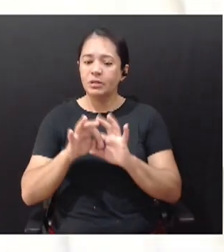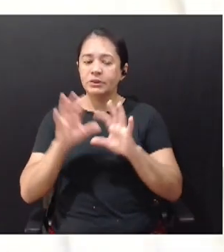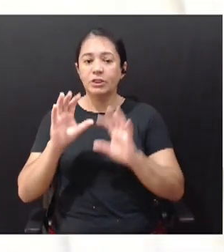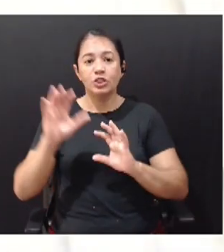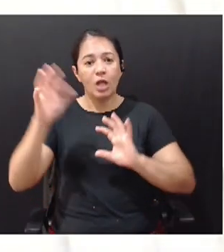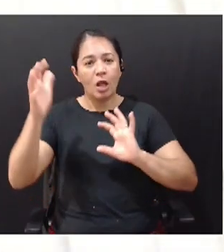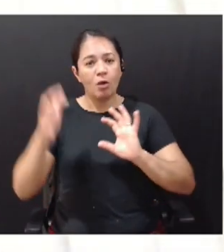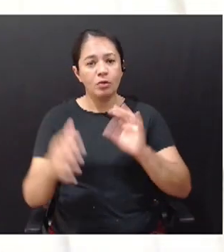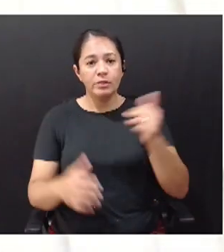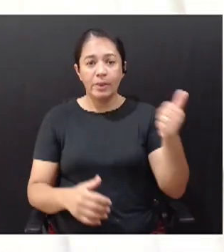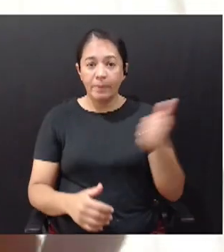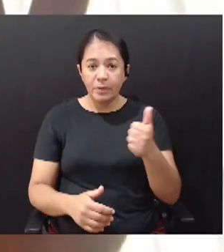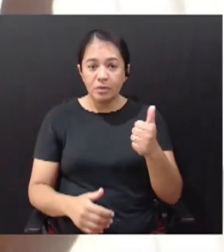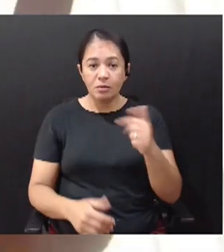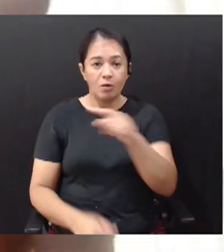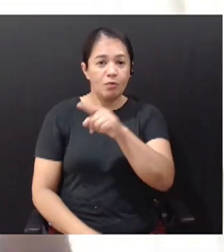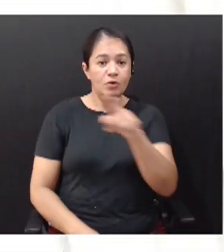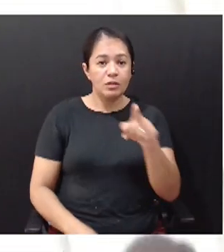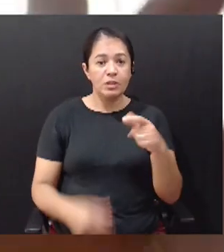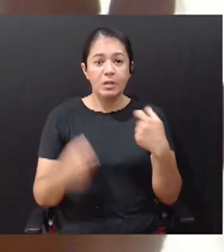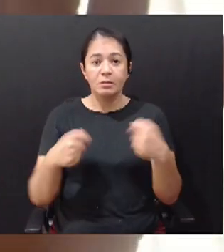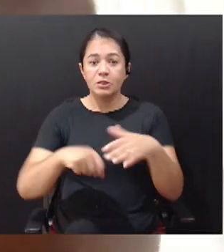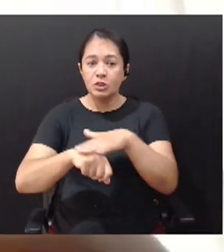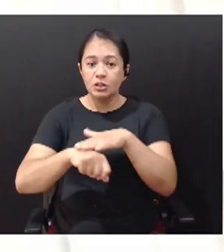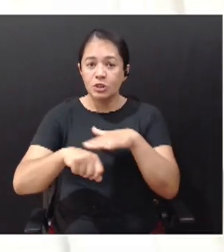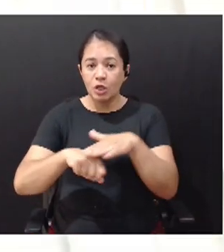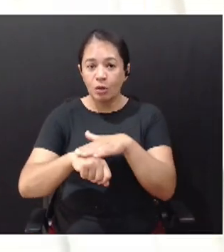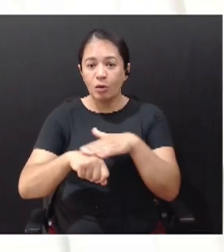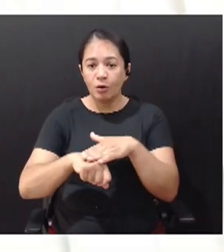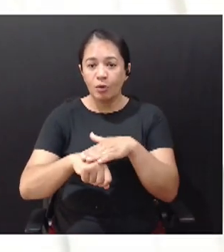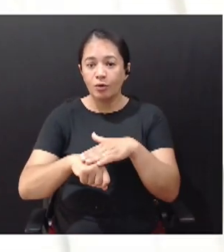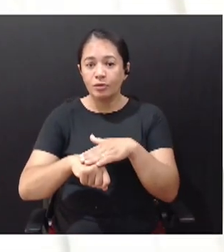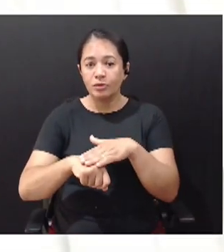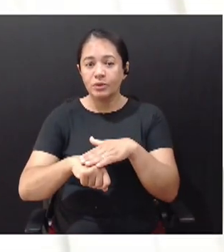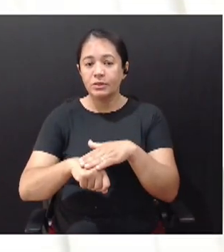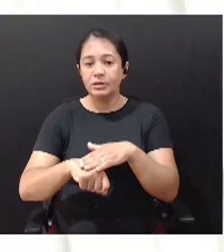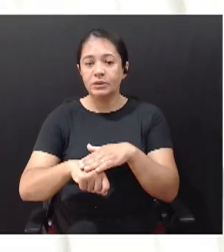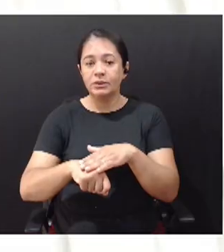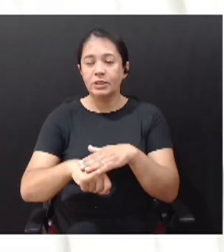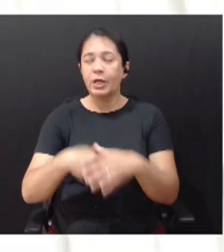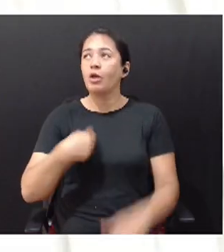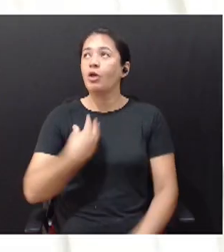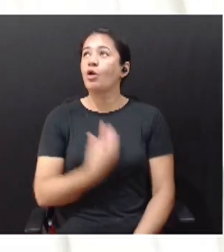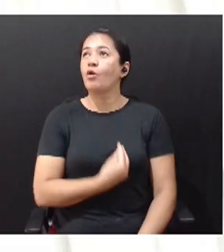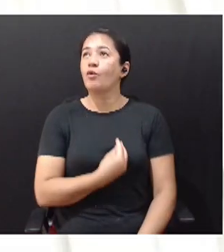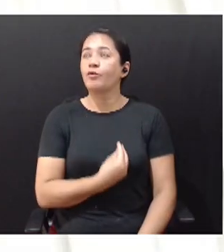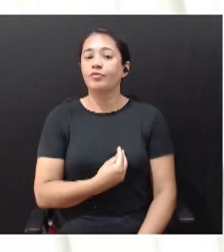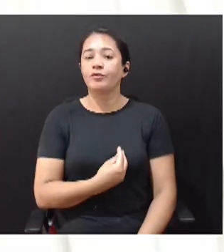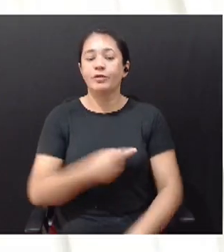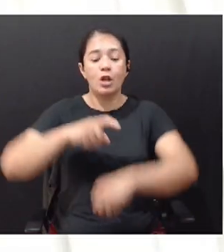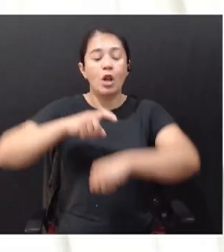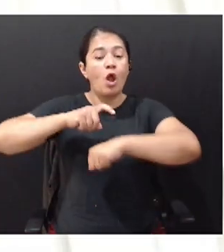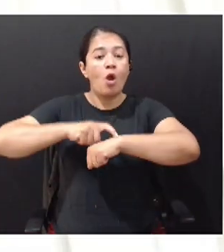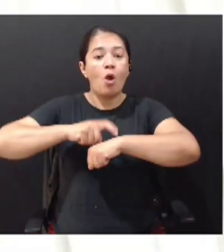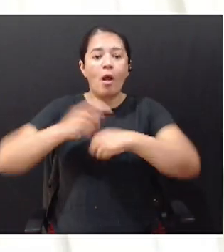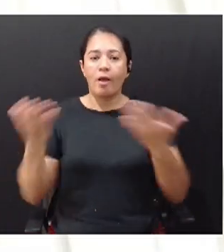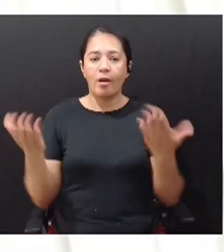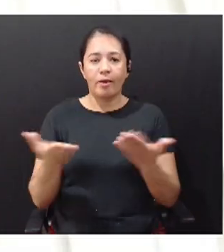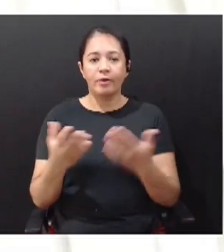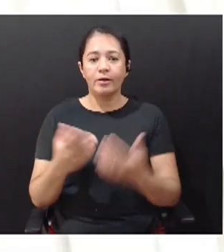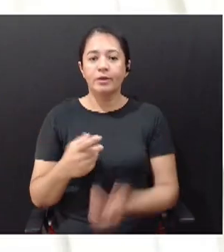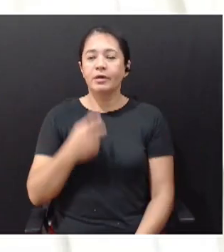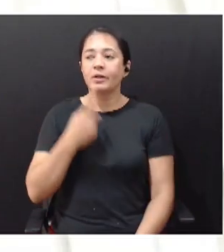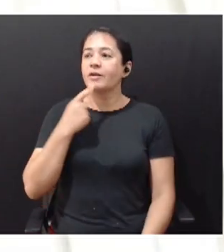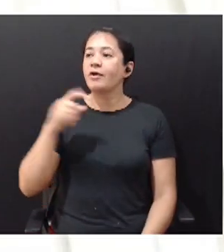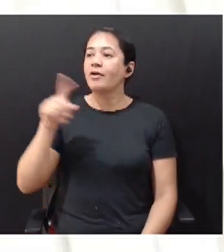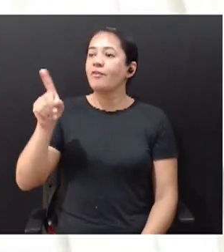Você tem que conversar consigo mesma. Patrícia, eu vou viver o momento. Então, eu estou aqui no feriado, eu vou curtir o